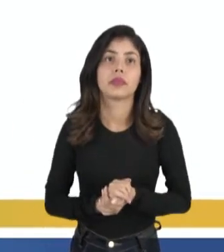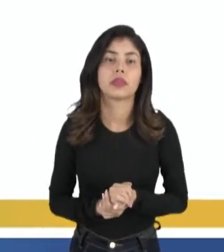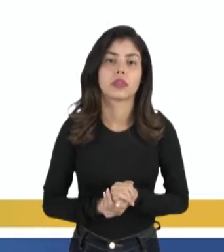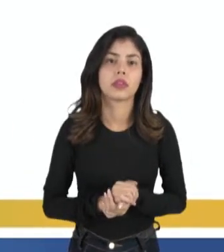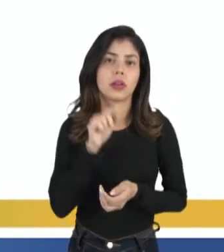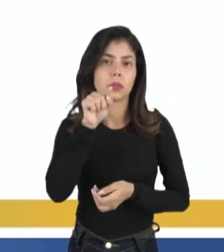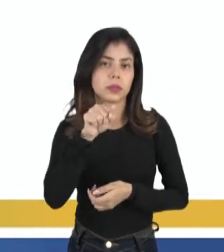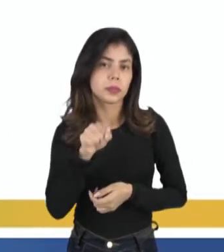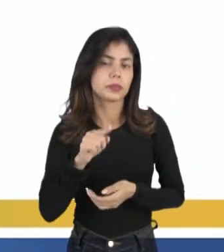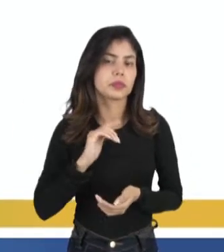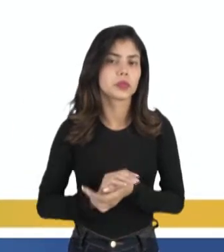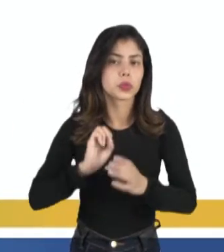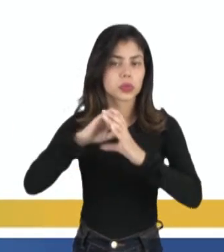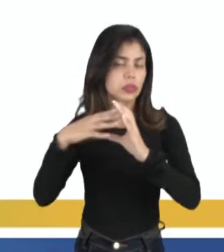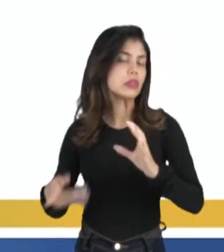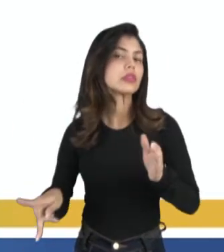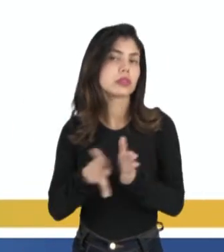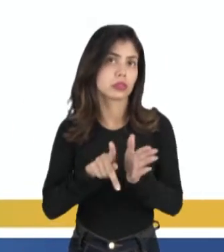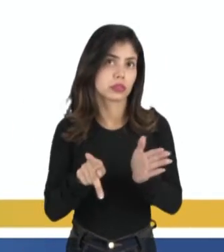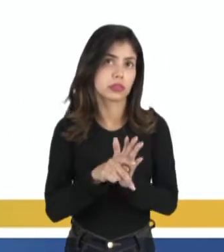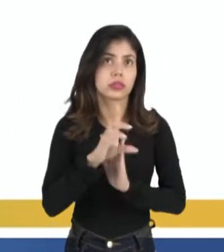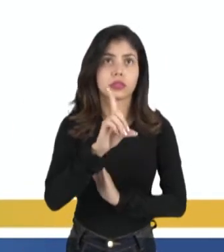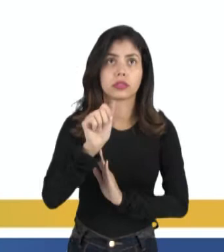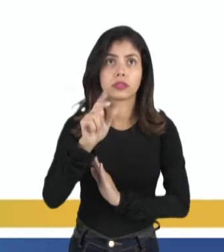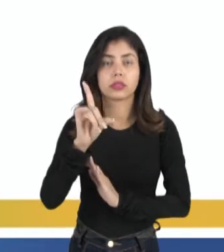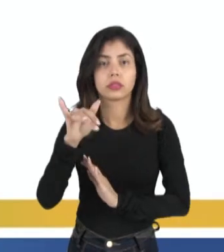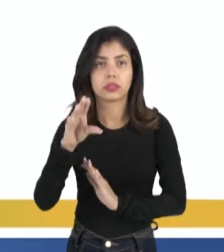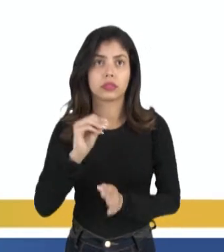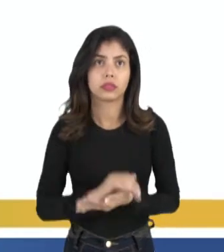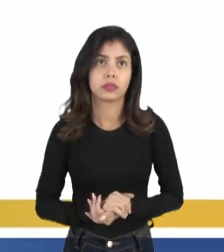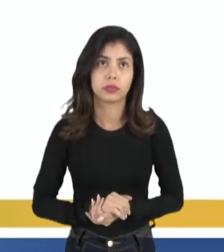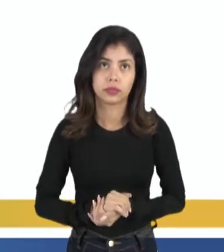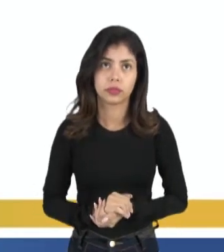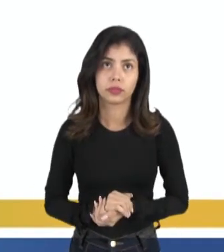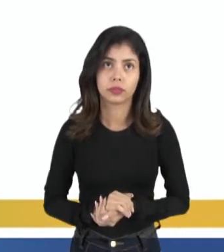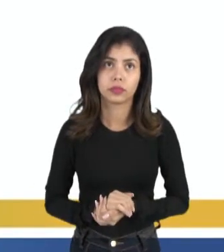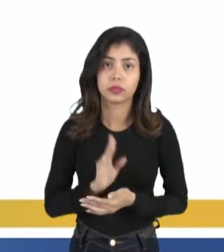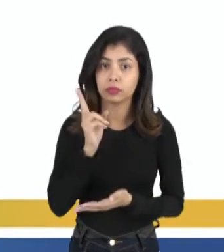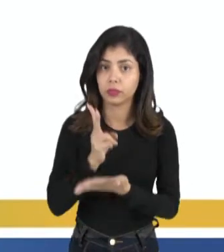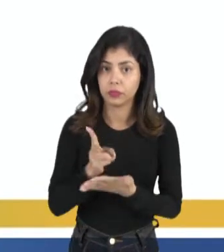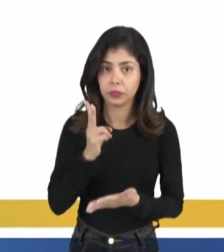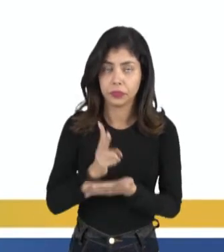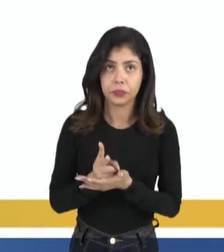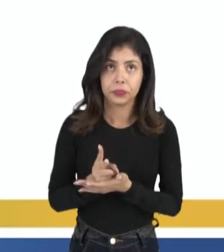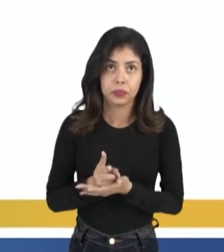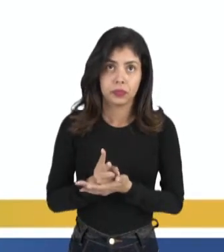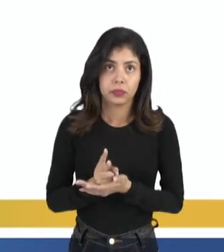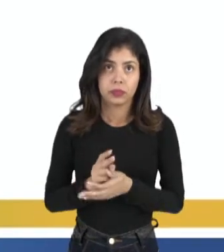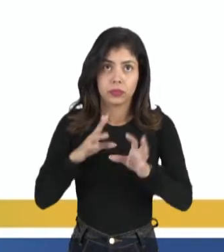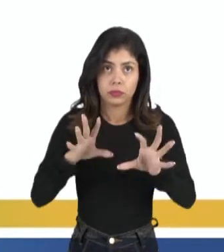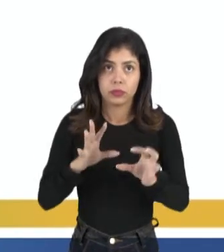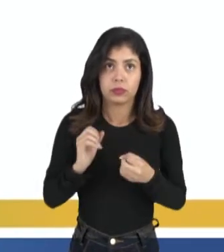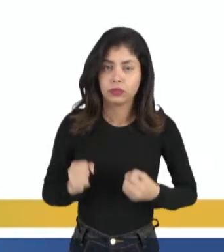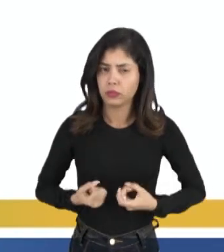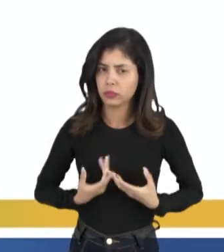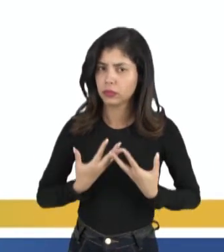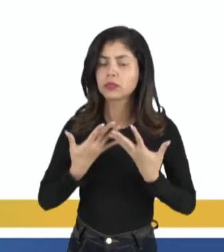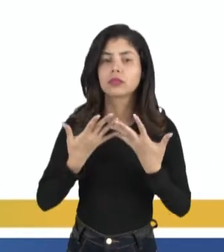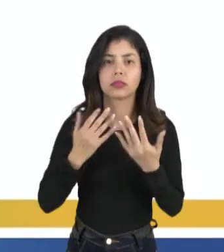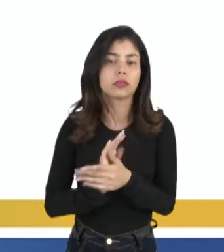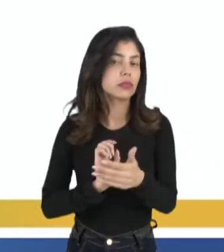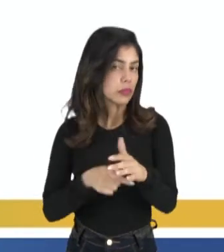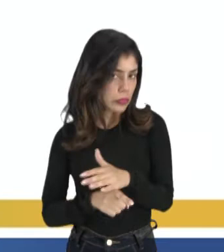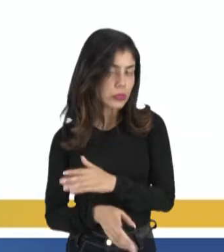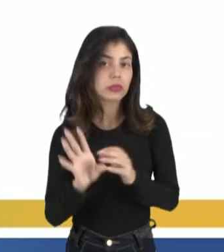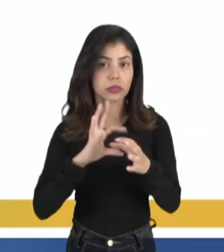tá então esse é uma característica do dadaísmo é sempre ser espontânea